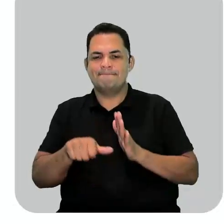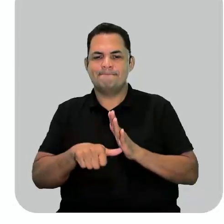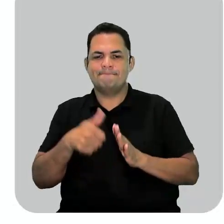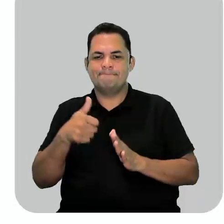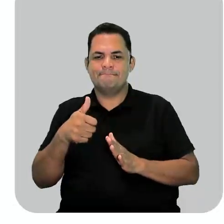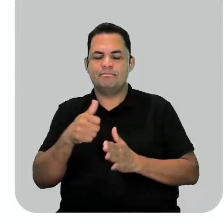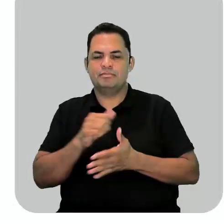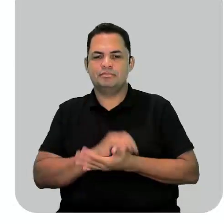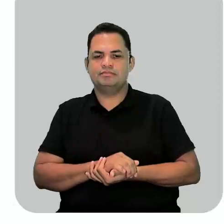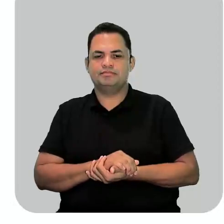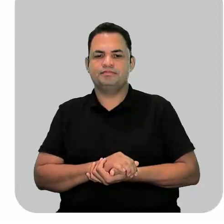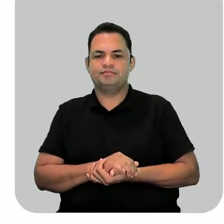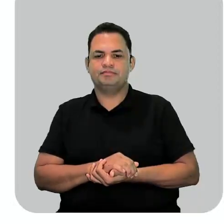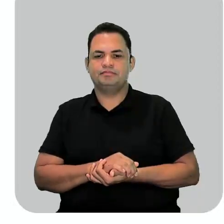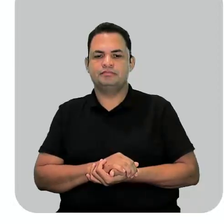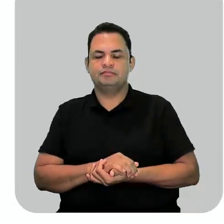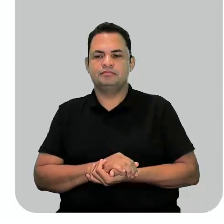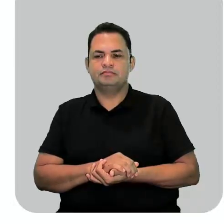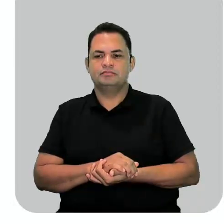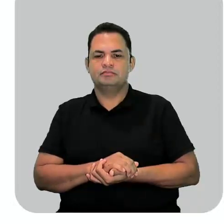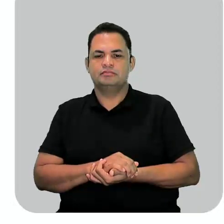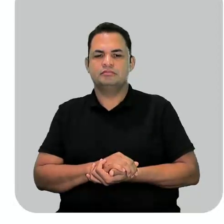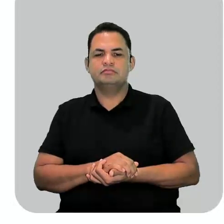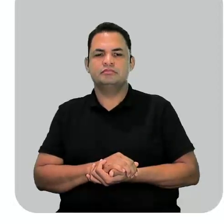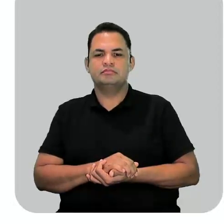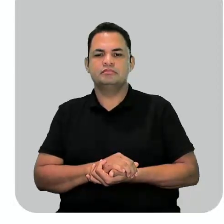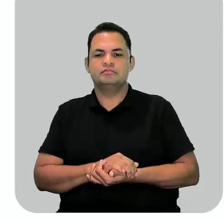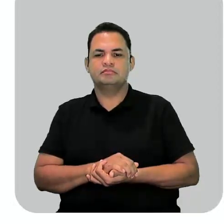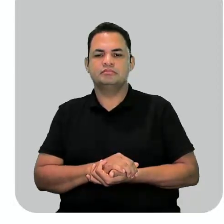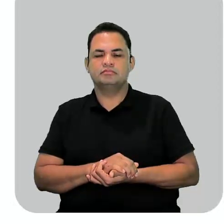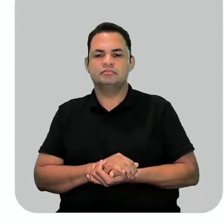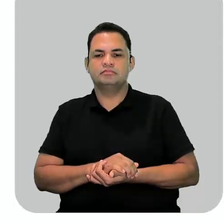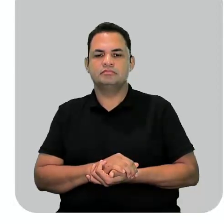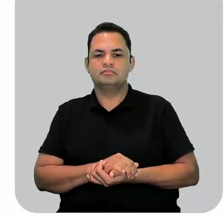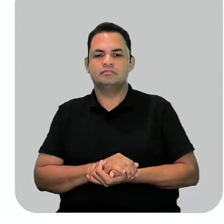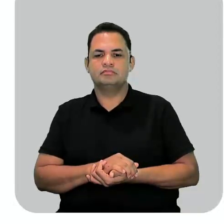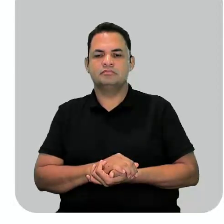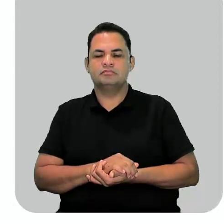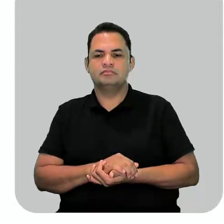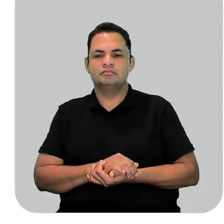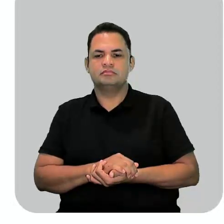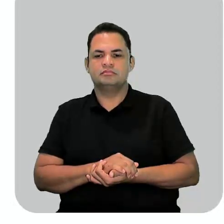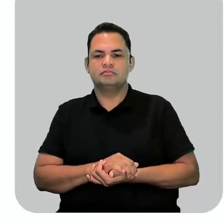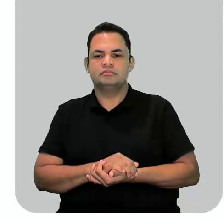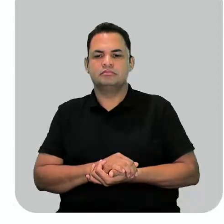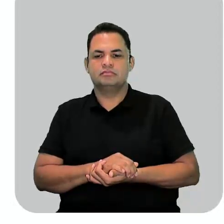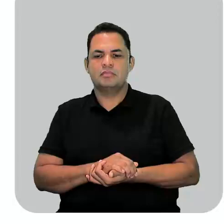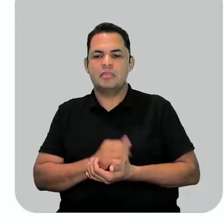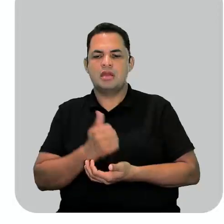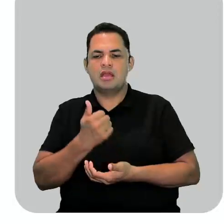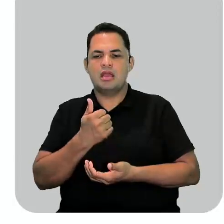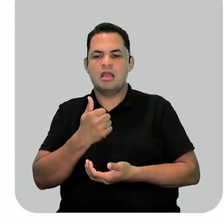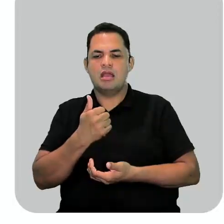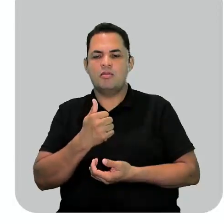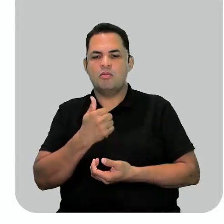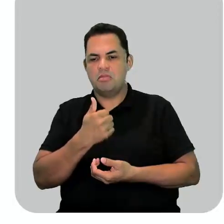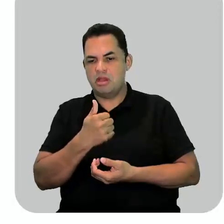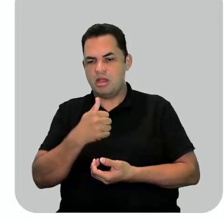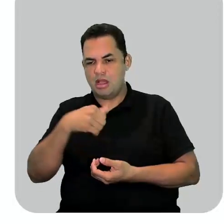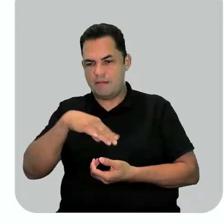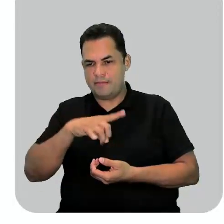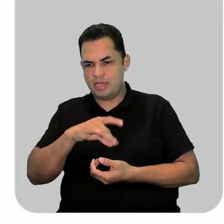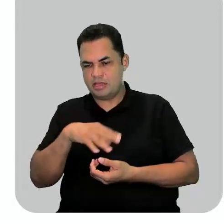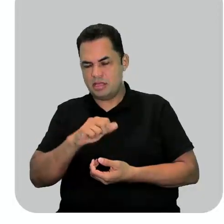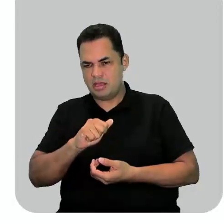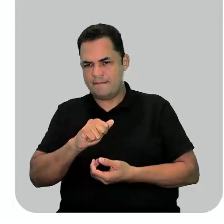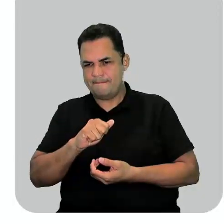tem uma função amina, certo? Mas vamos ver se essa amina é primária? Ó, uma amina primária é quando?